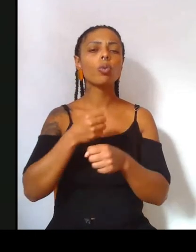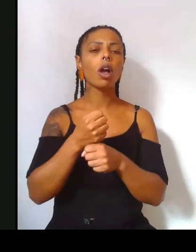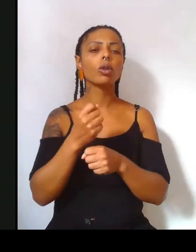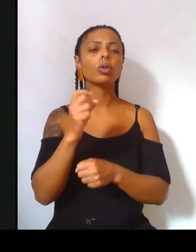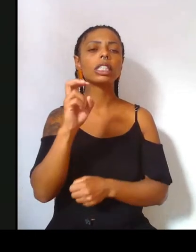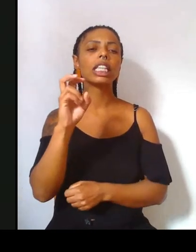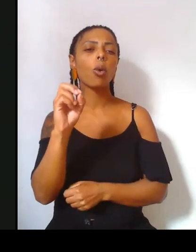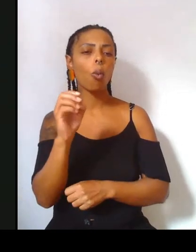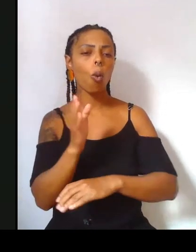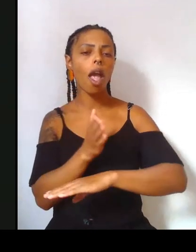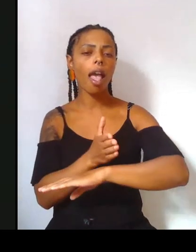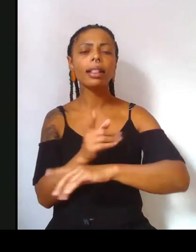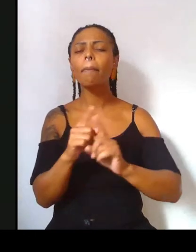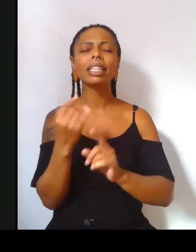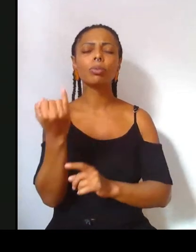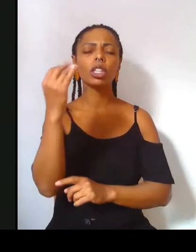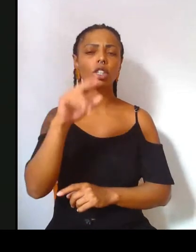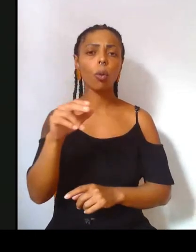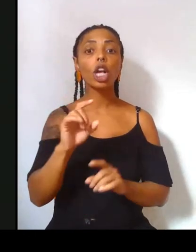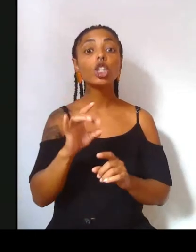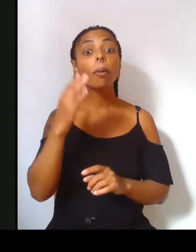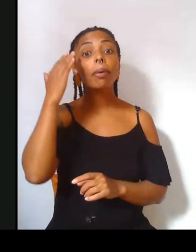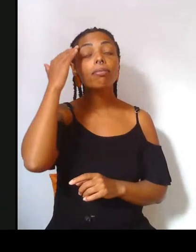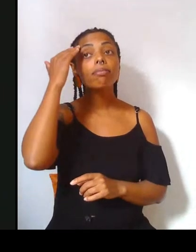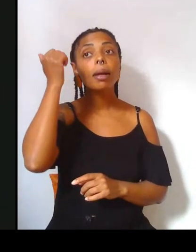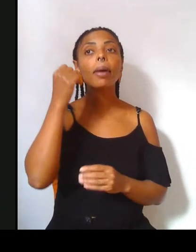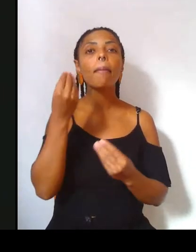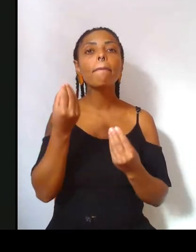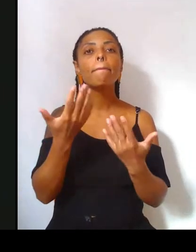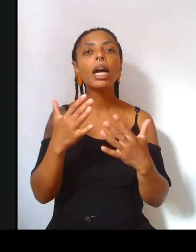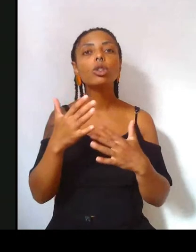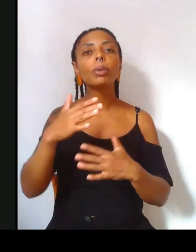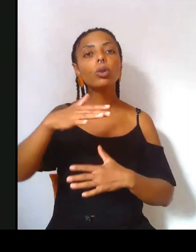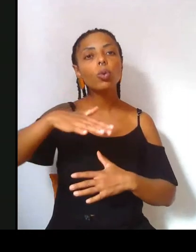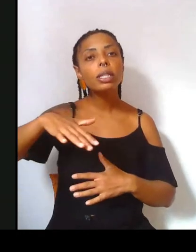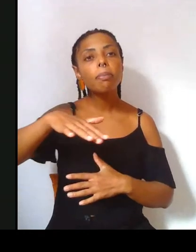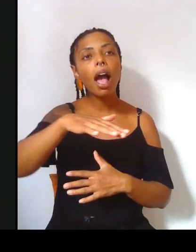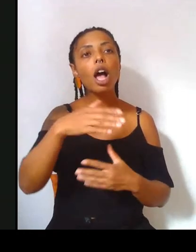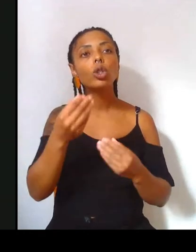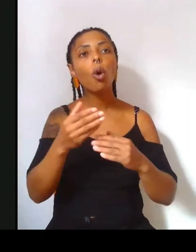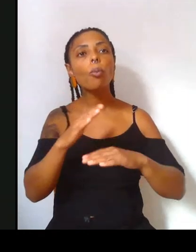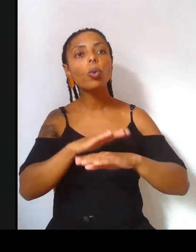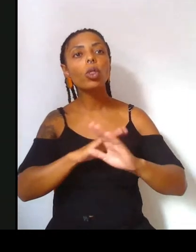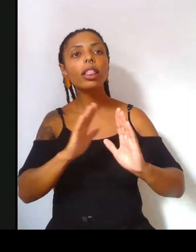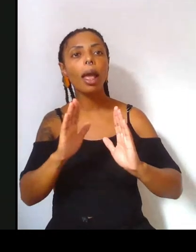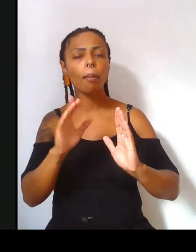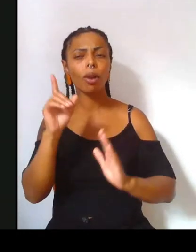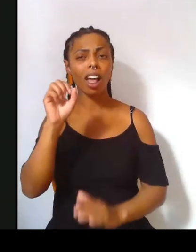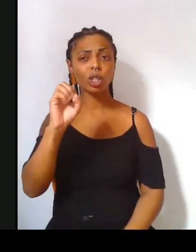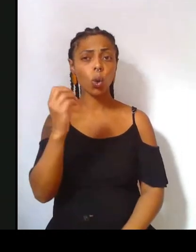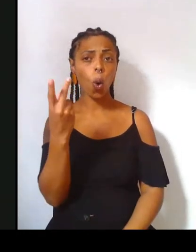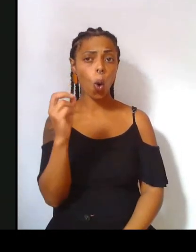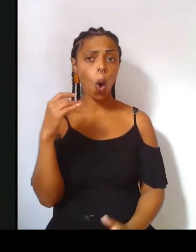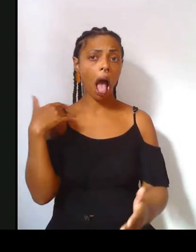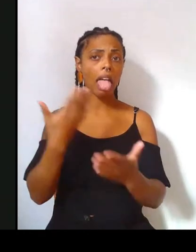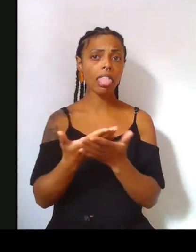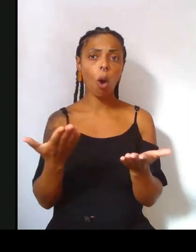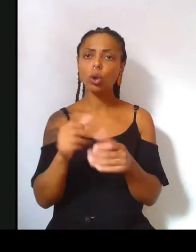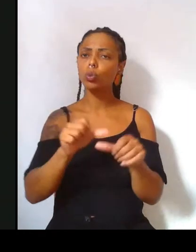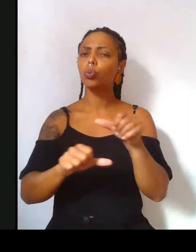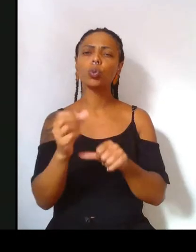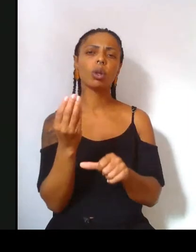uma ideia do espaço e do tempo do qual estamos falando sou não mudou muito desde então